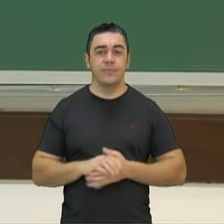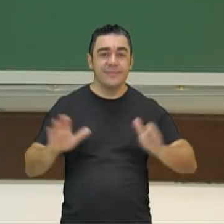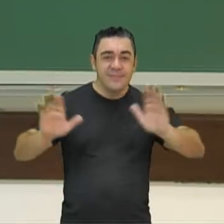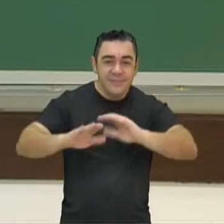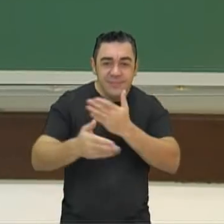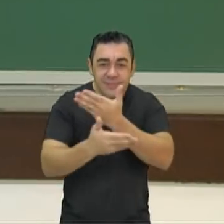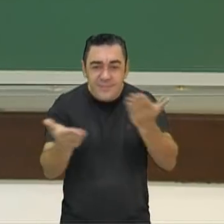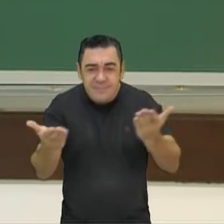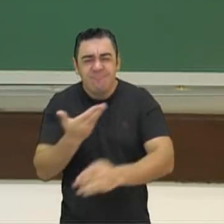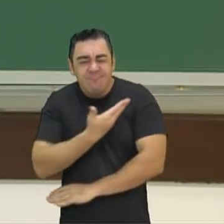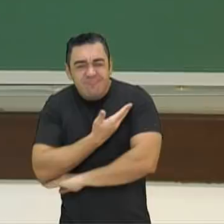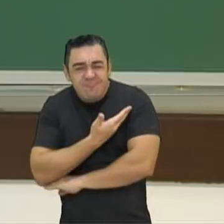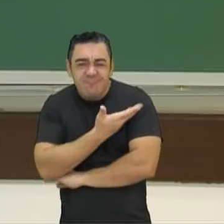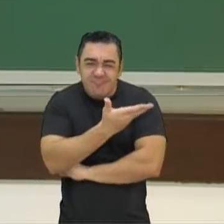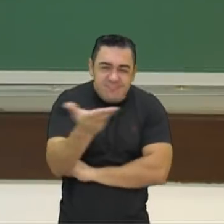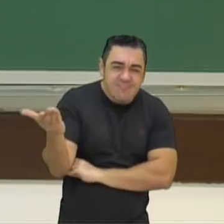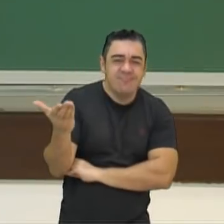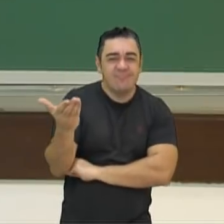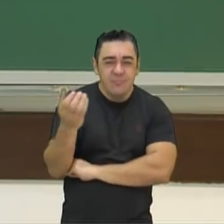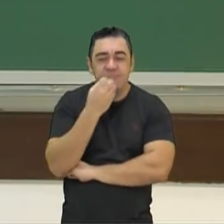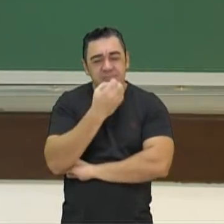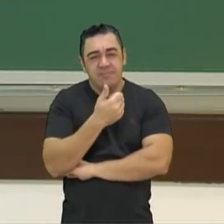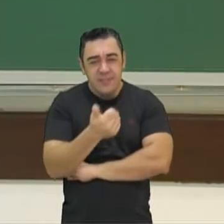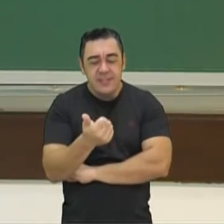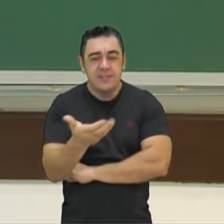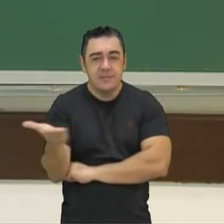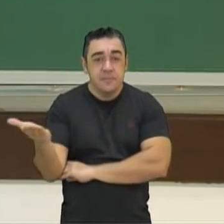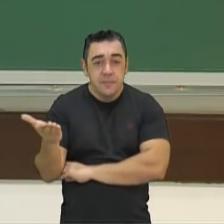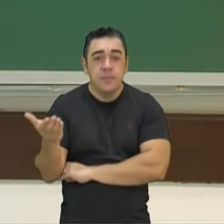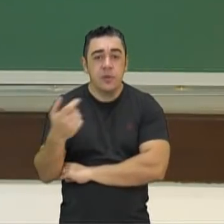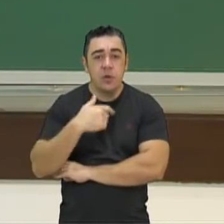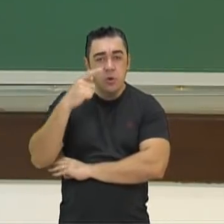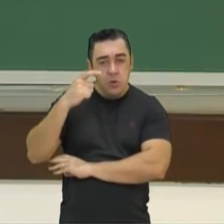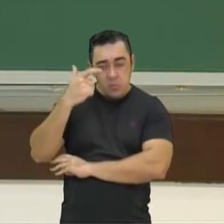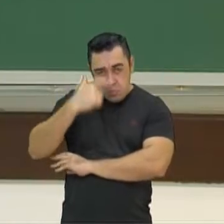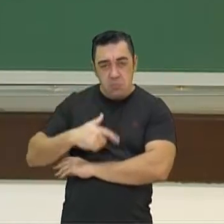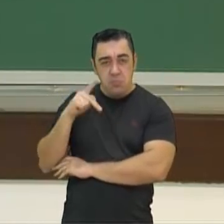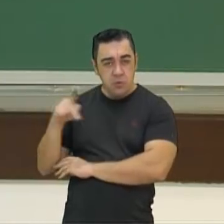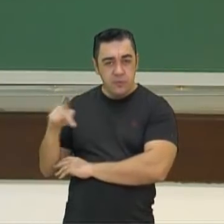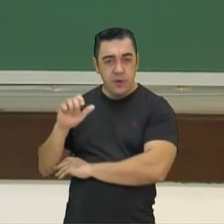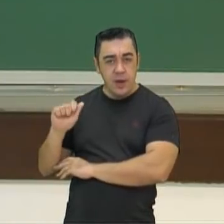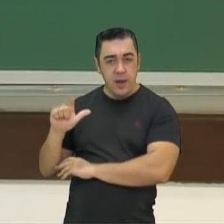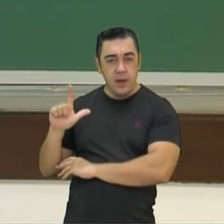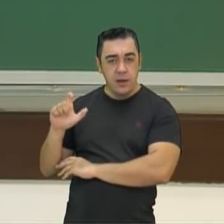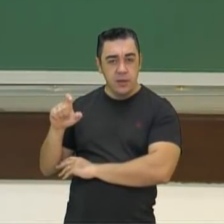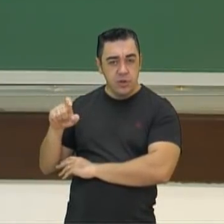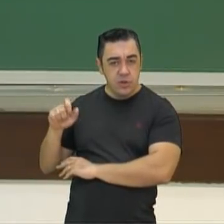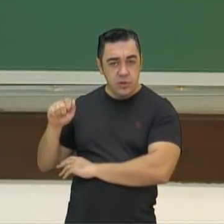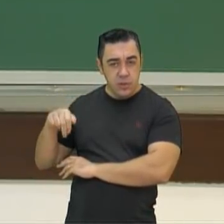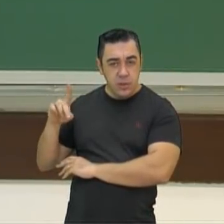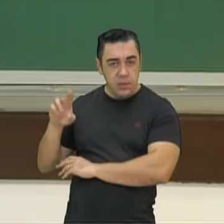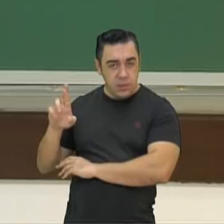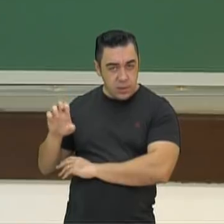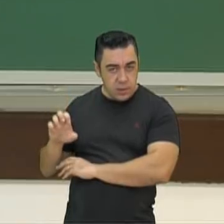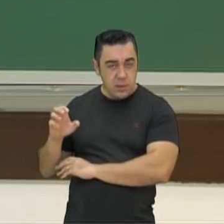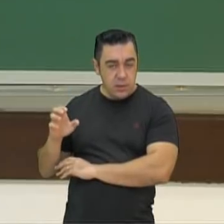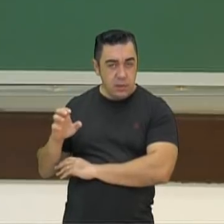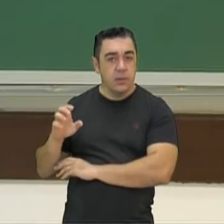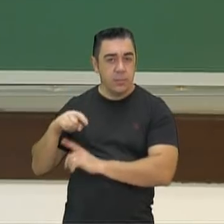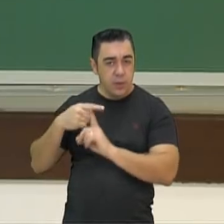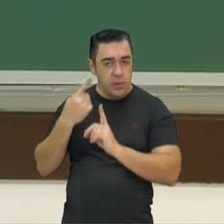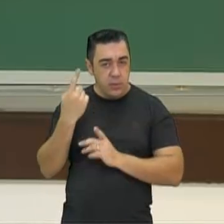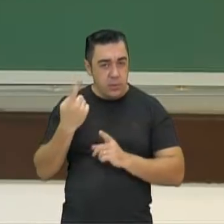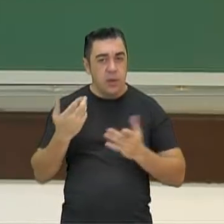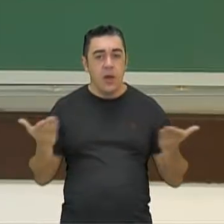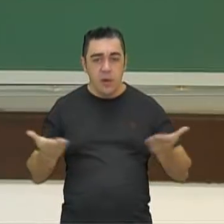Olá, meus amiguinhos e minhas amiguinhas, tudo bem com vocês? Professor Alexandre aqui mais uma vez nas suas tardes. Espero que